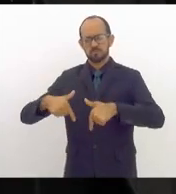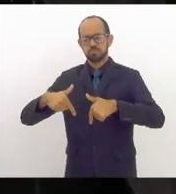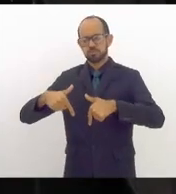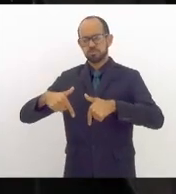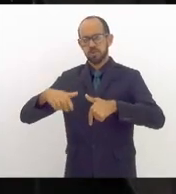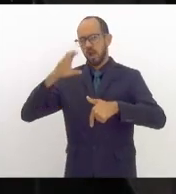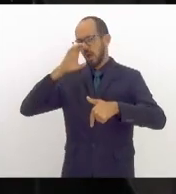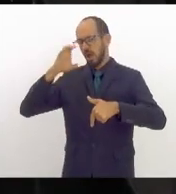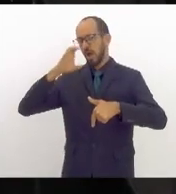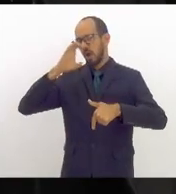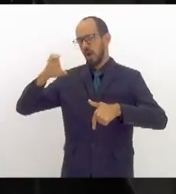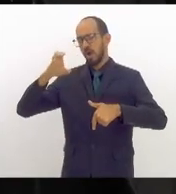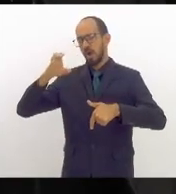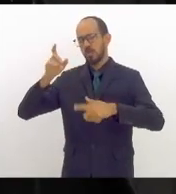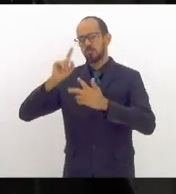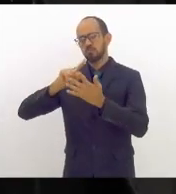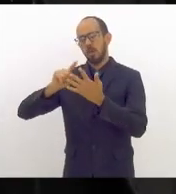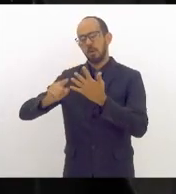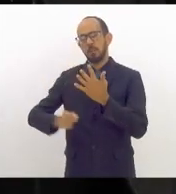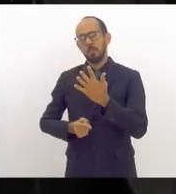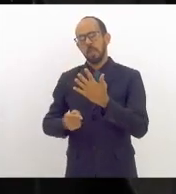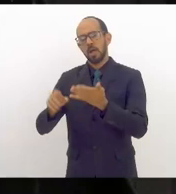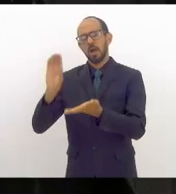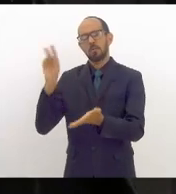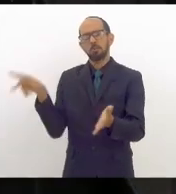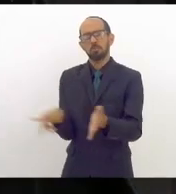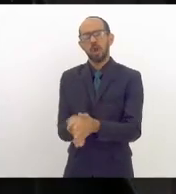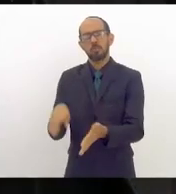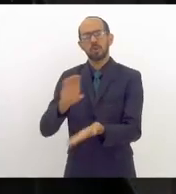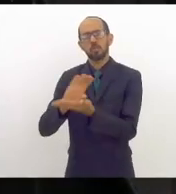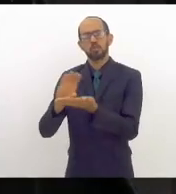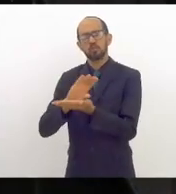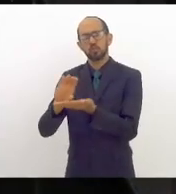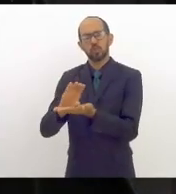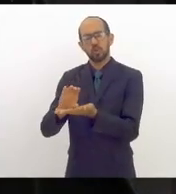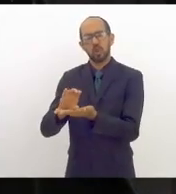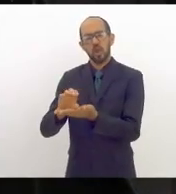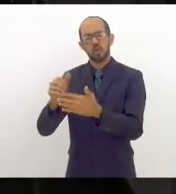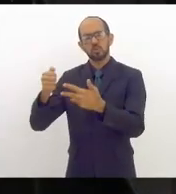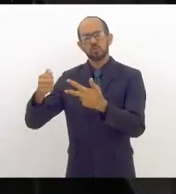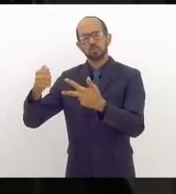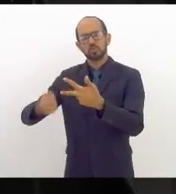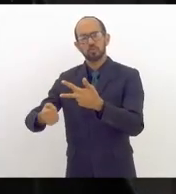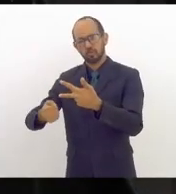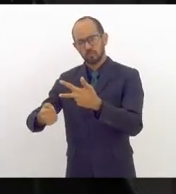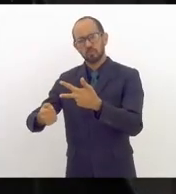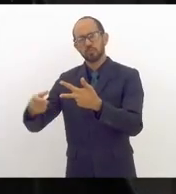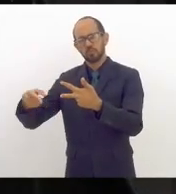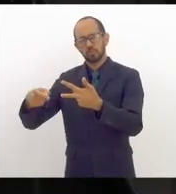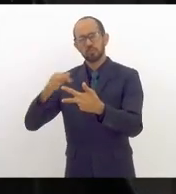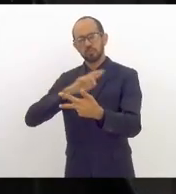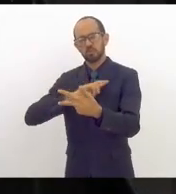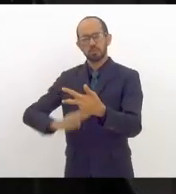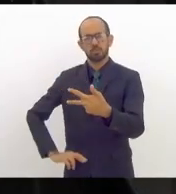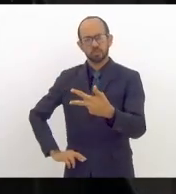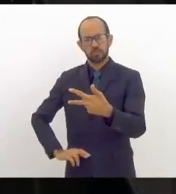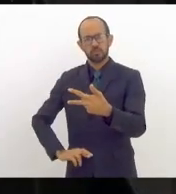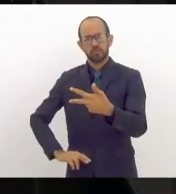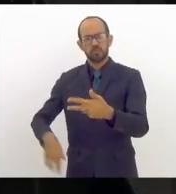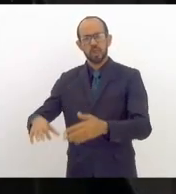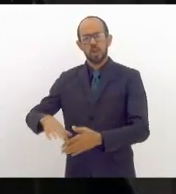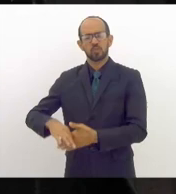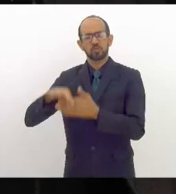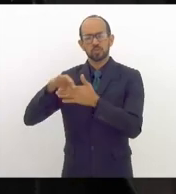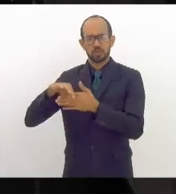agressão a constituição aos poderes da República a autoridades constituídas